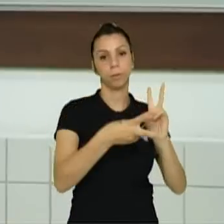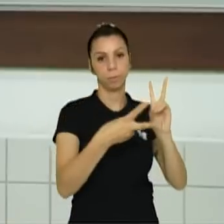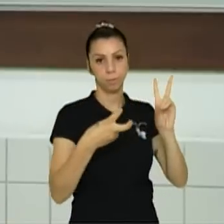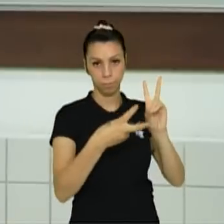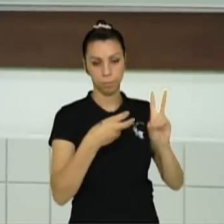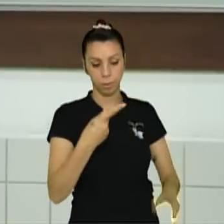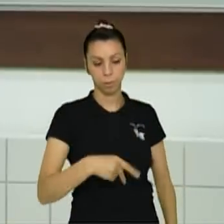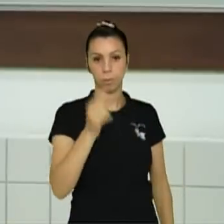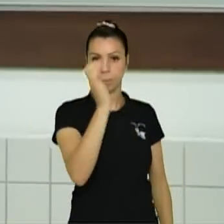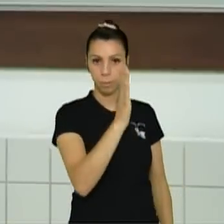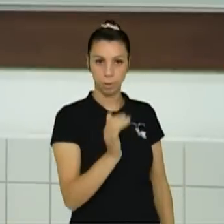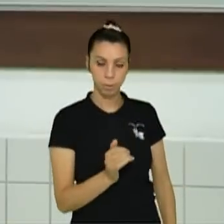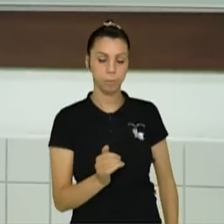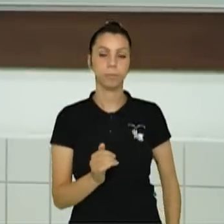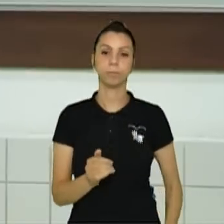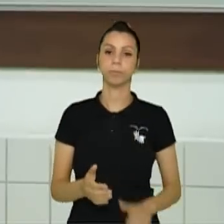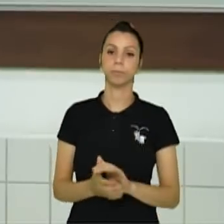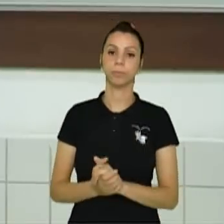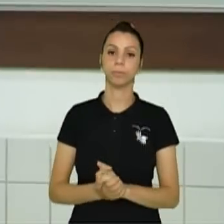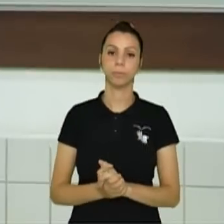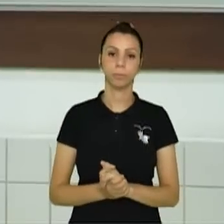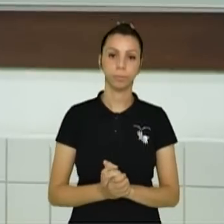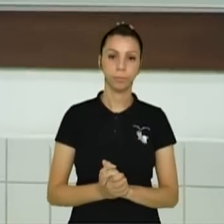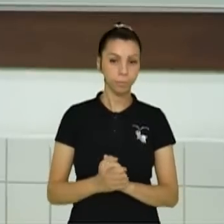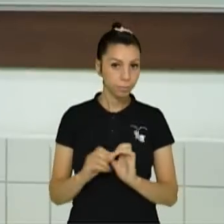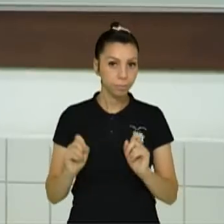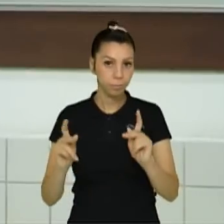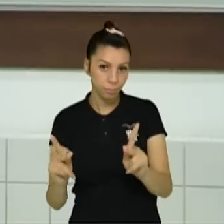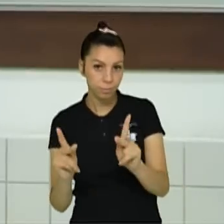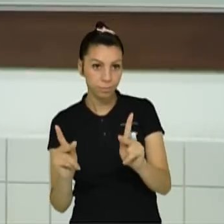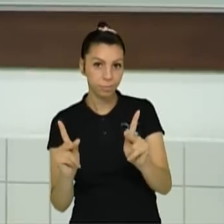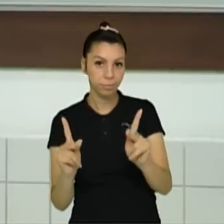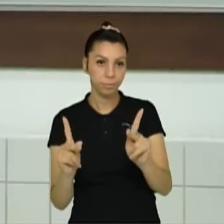identidade nacional brasileira. Certo?